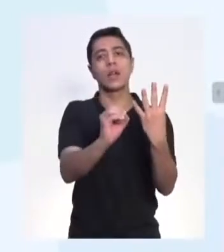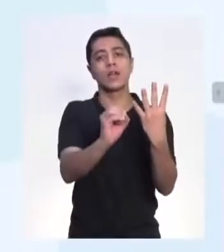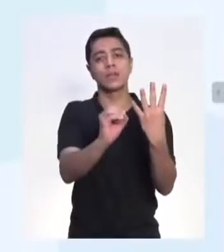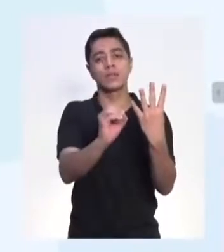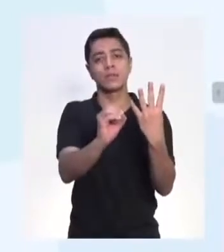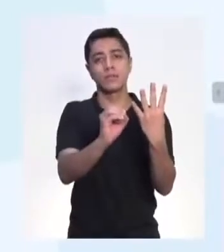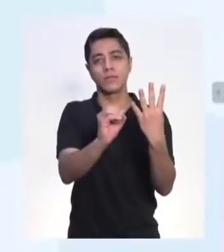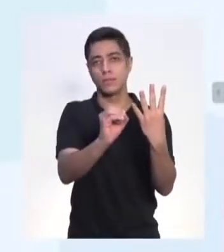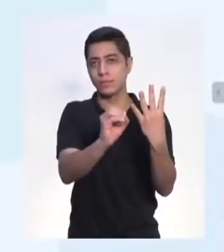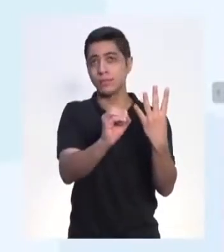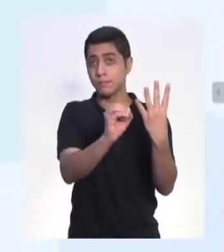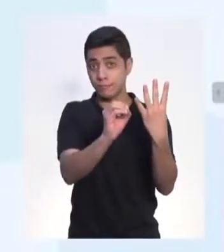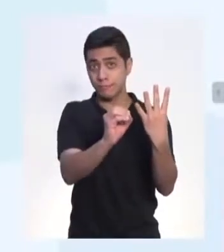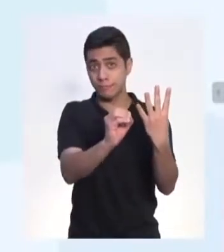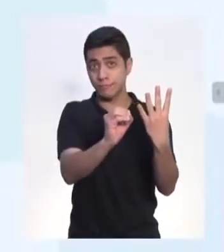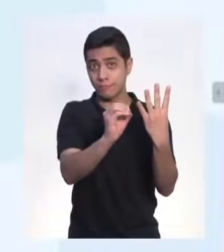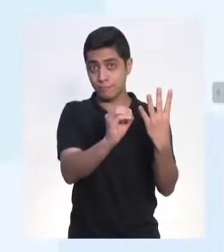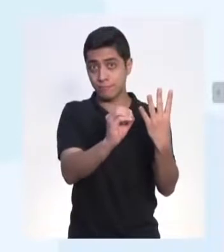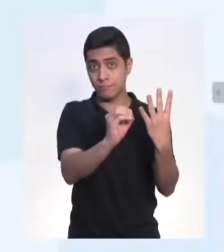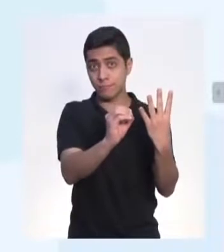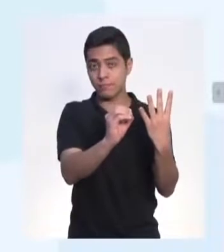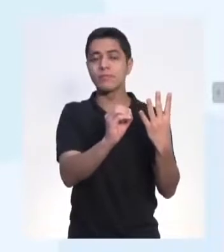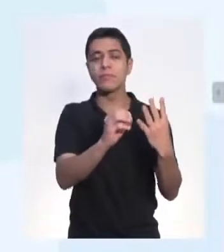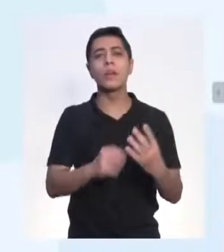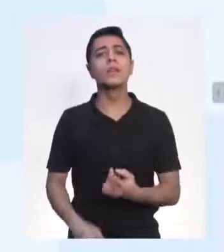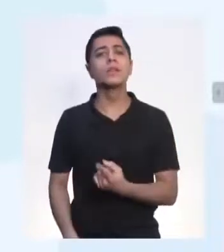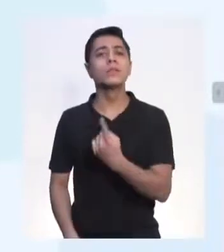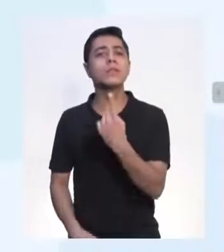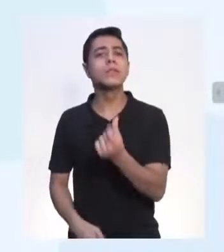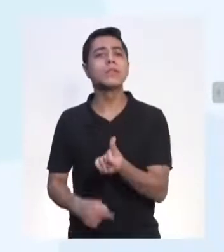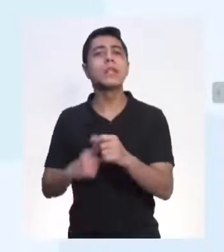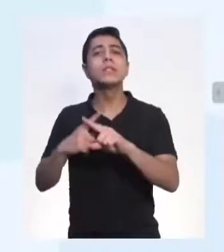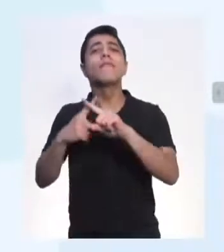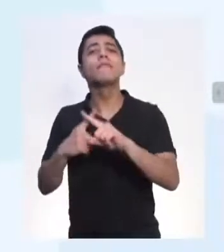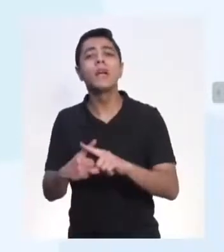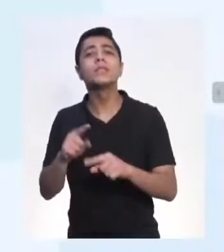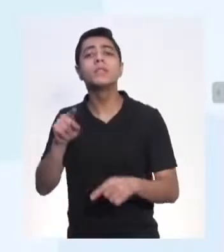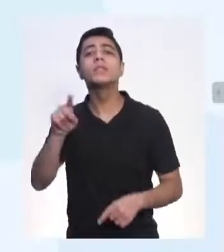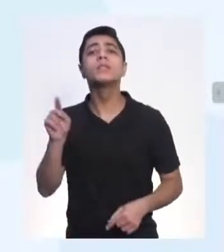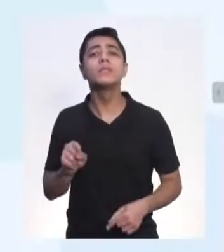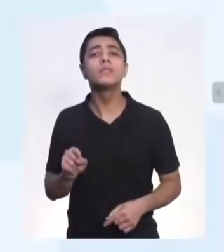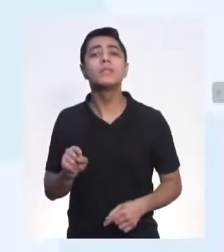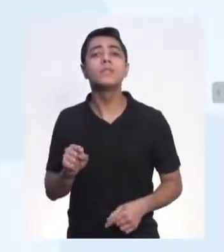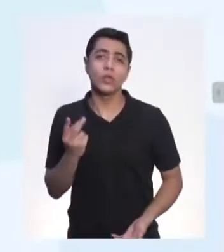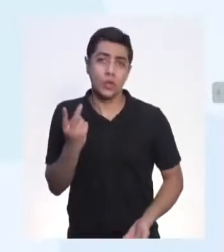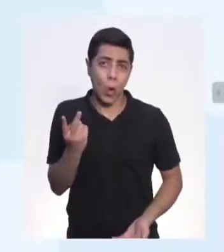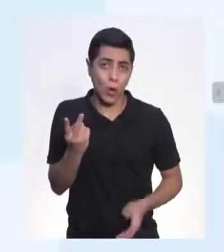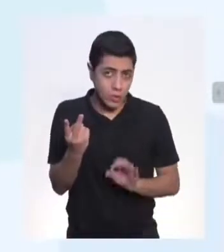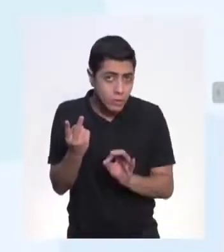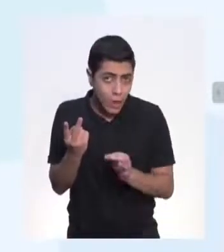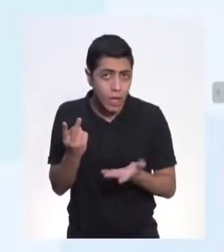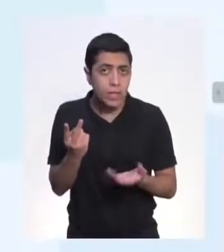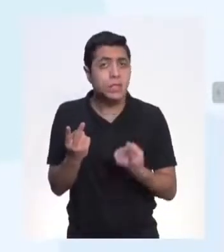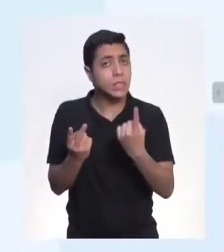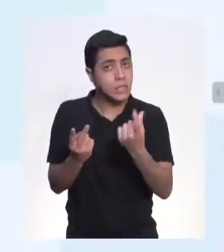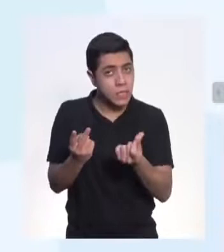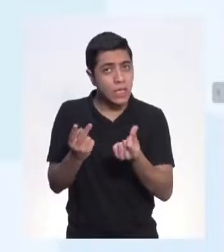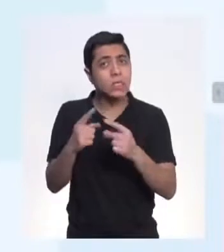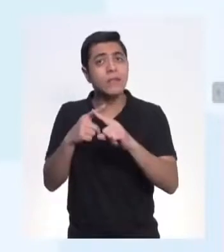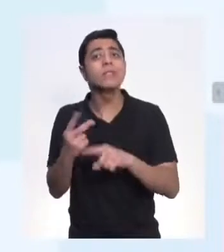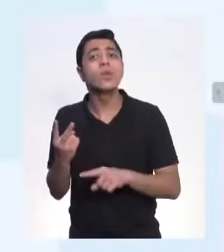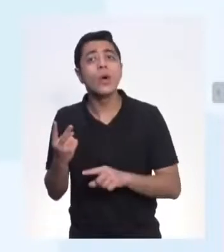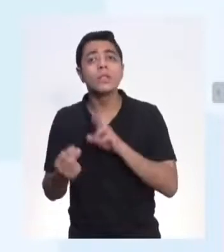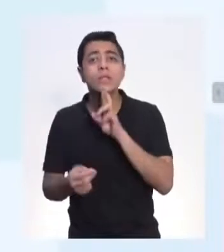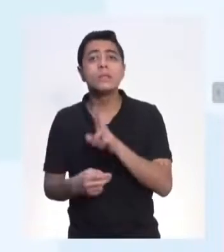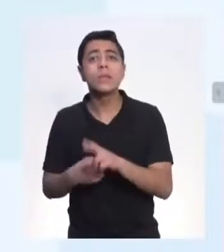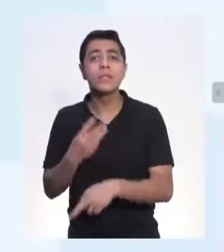Bom, vai dar 2 vezes, né? Porque 2 vezes 16 vai dar 32. Perfeito.